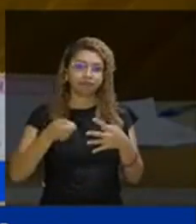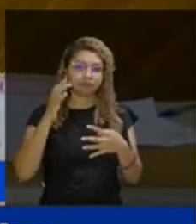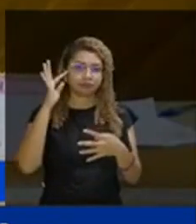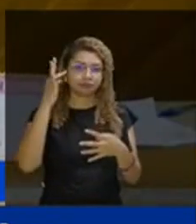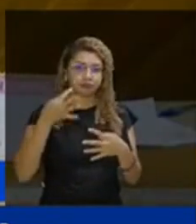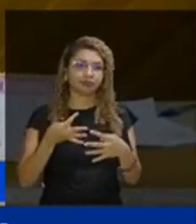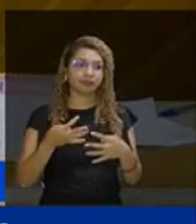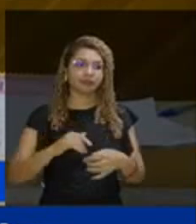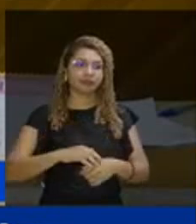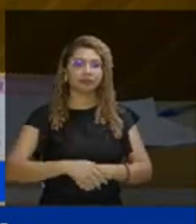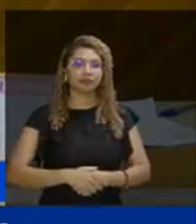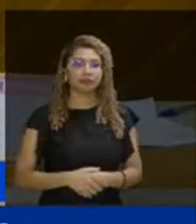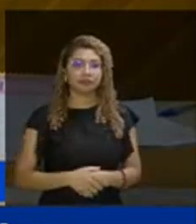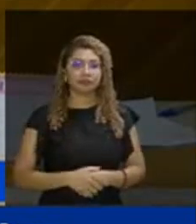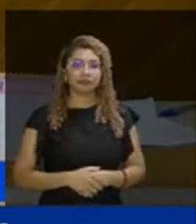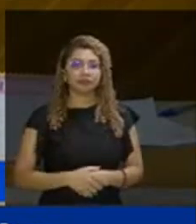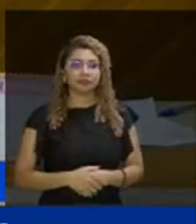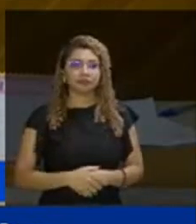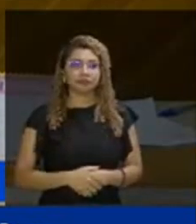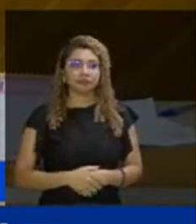Foco no desembargador Carmo Antônio.